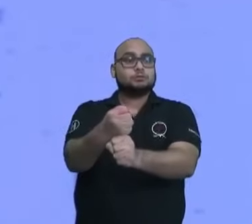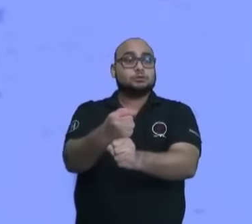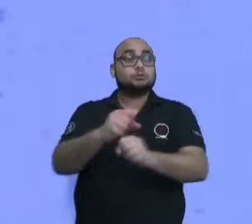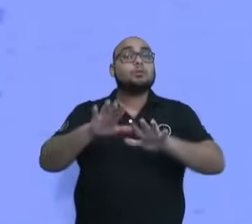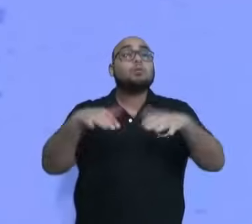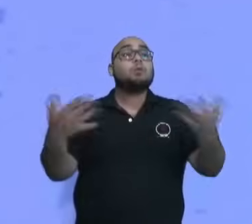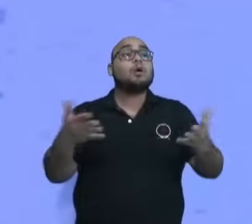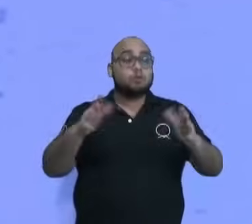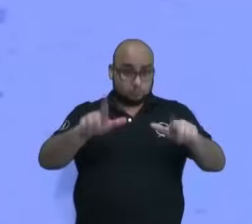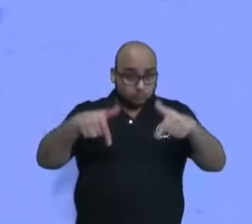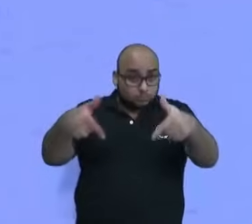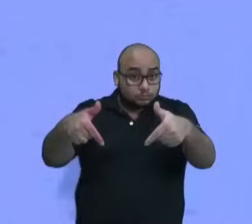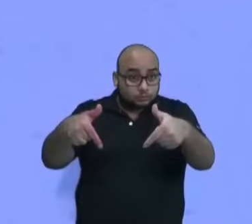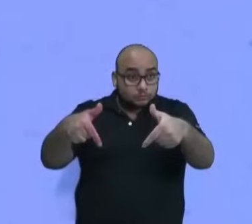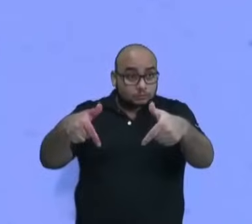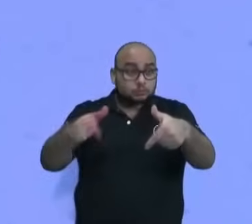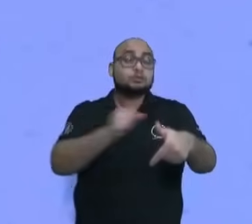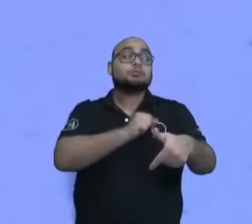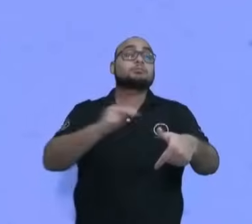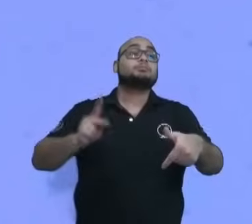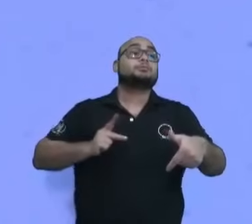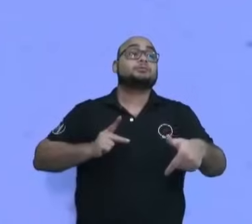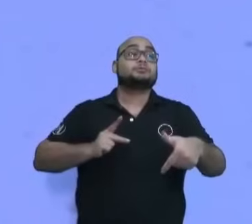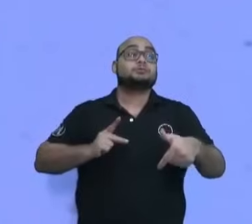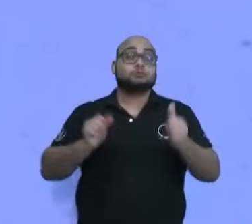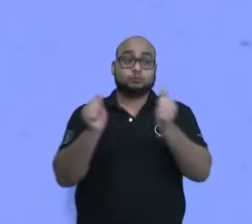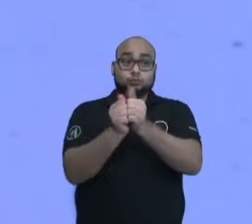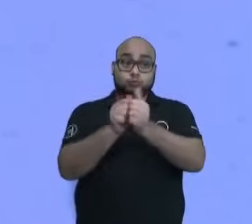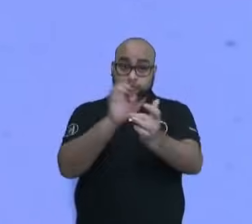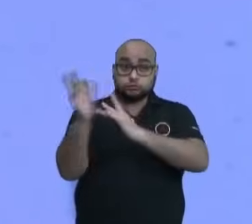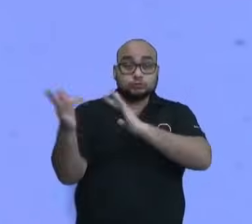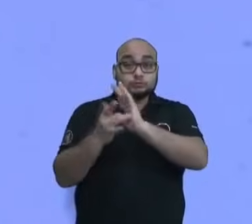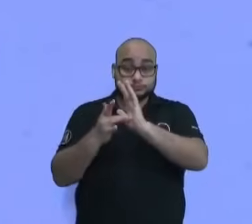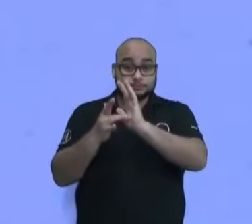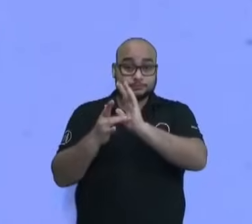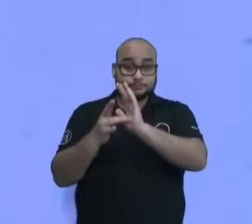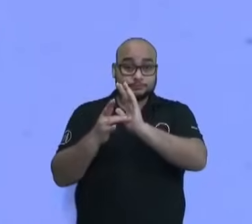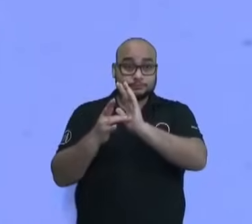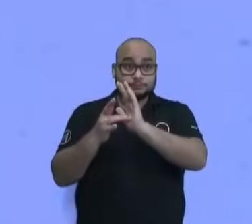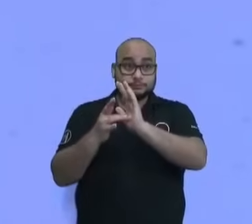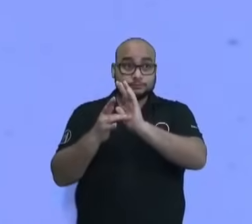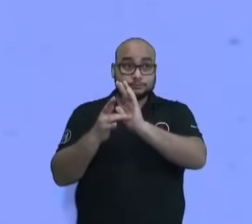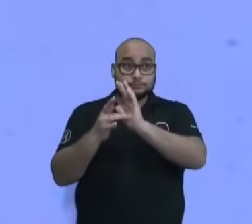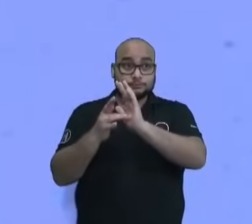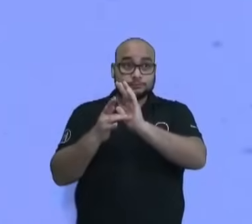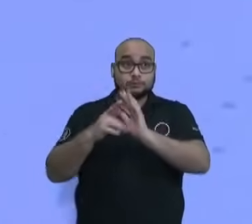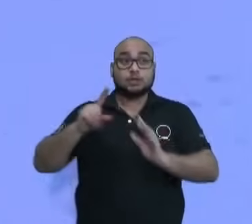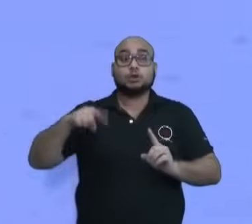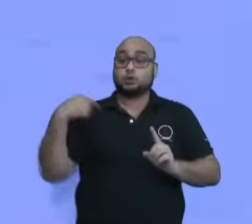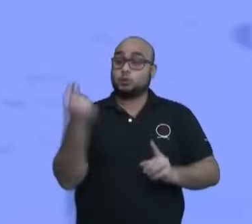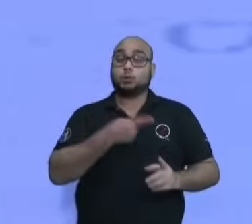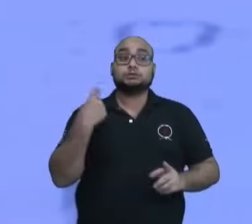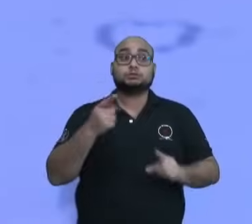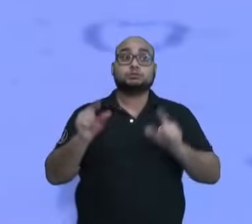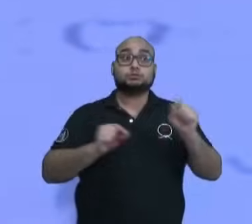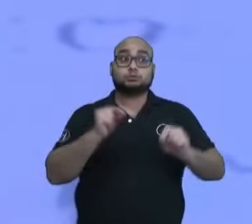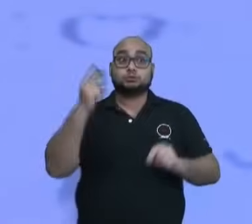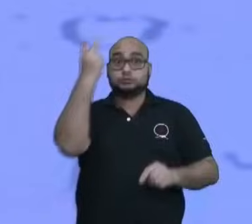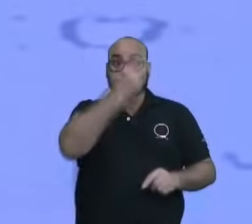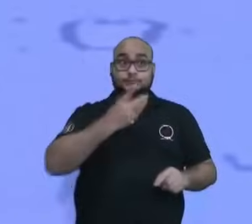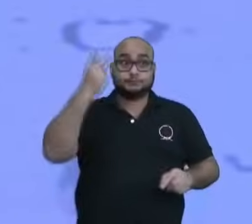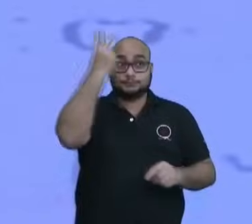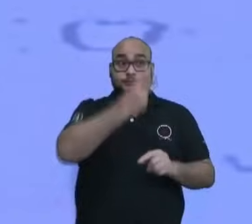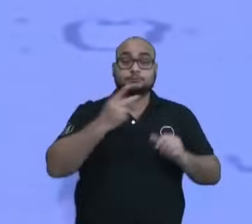eles é 3 anos 16 horas por dia debaixo da autoridade de uma pessoa o tempo todo é 2